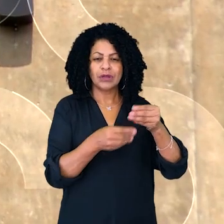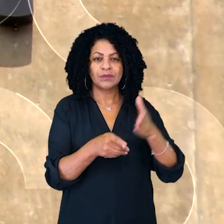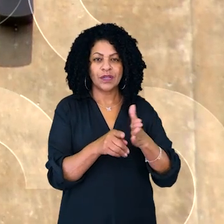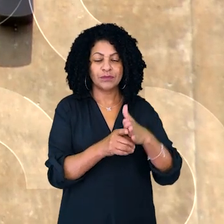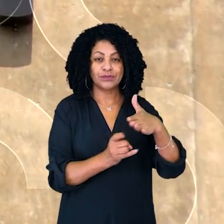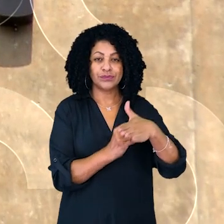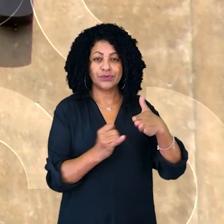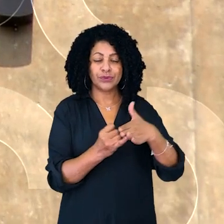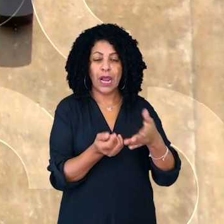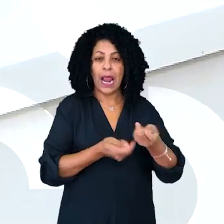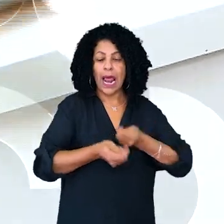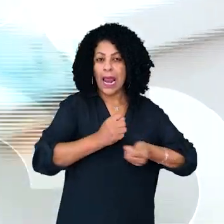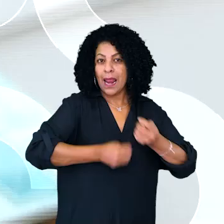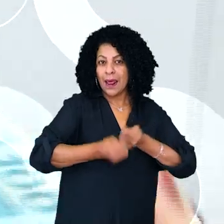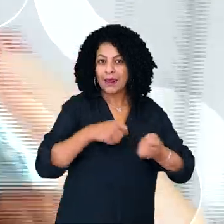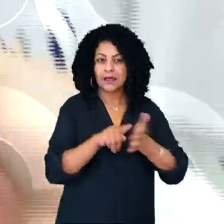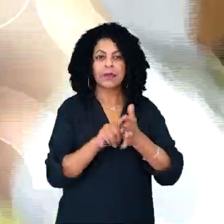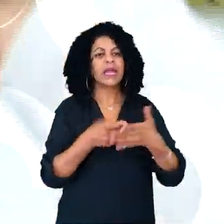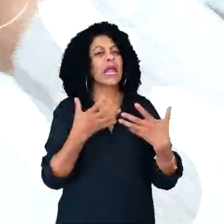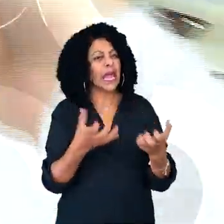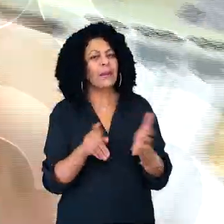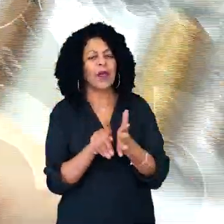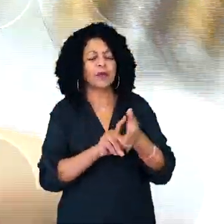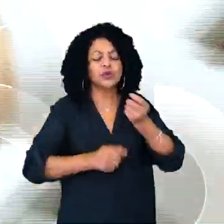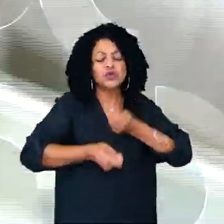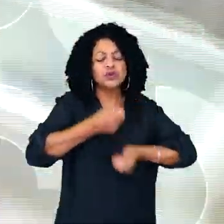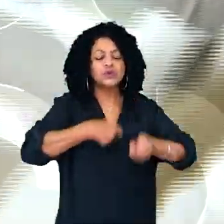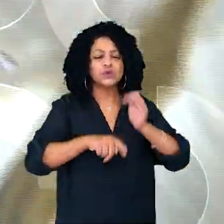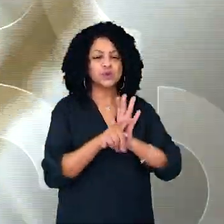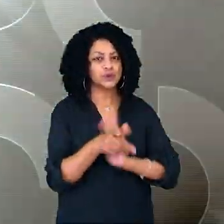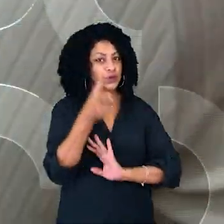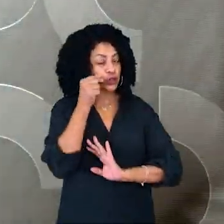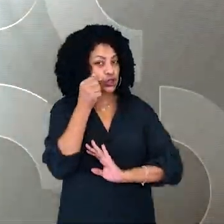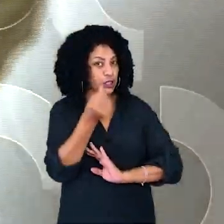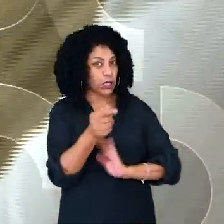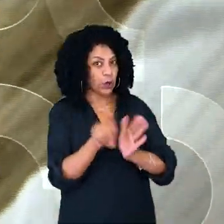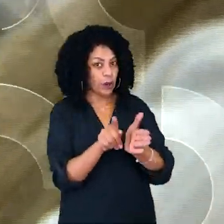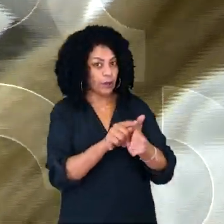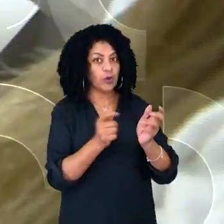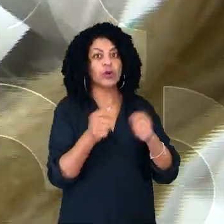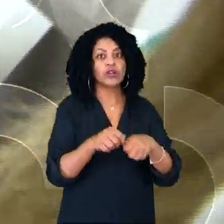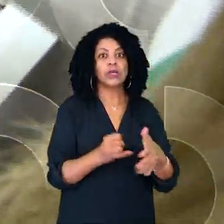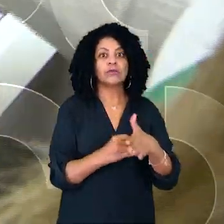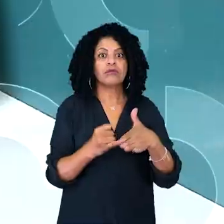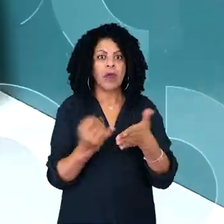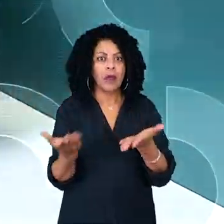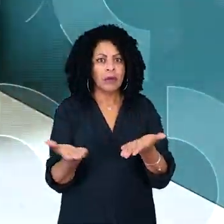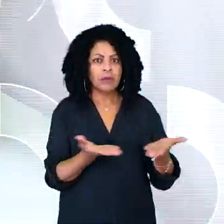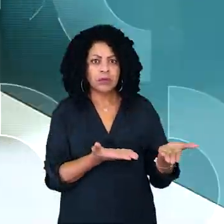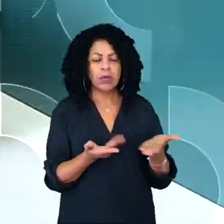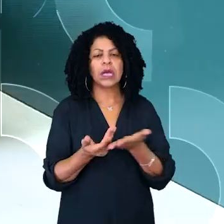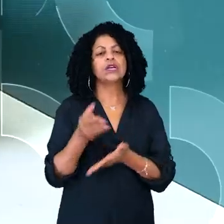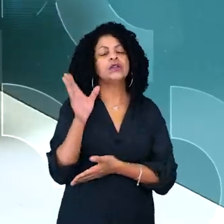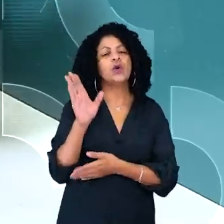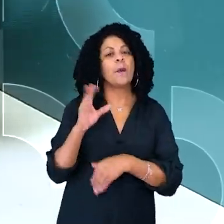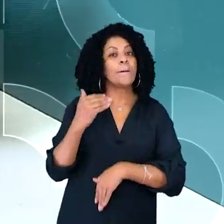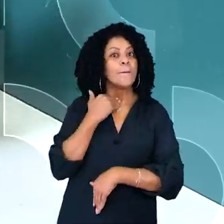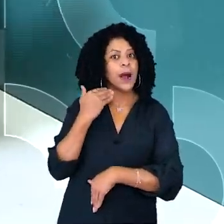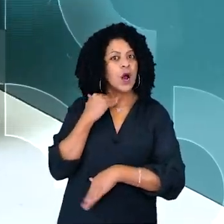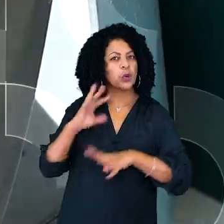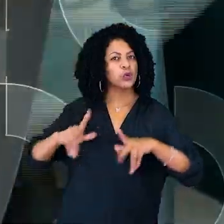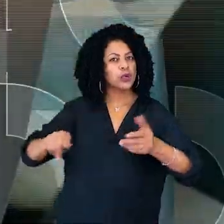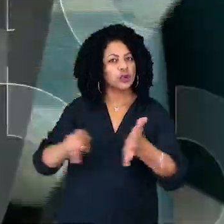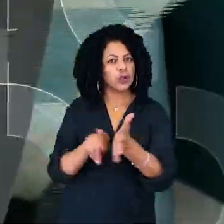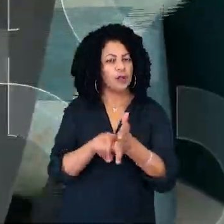credenciar instituições financeiras interessadas em administrar o dinheiro recebido de depósitos judiciais. Os bancos vão cuidar da gestão